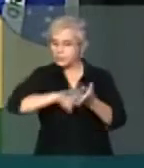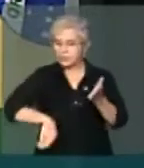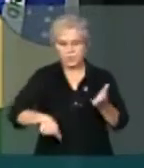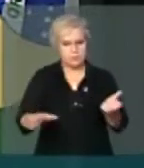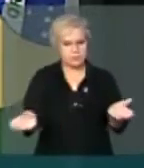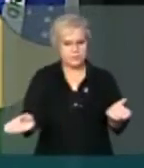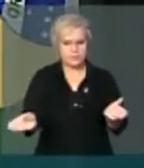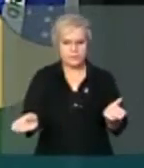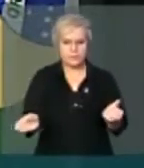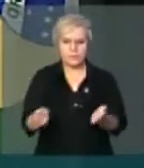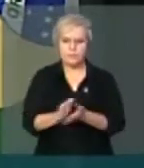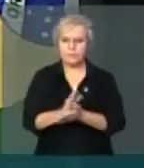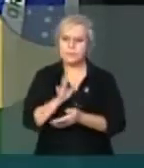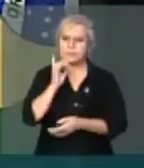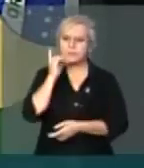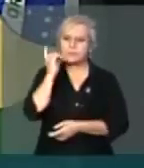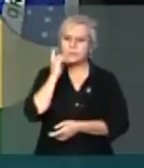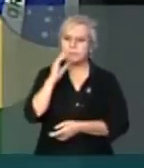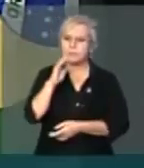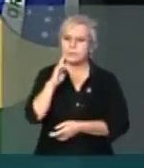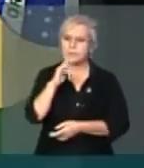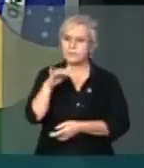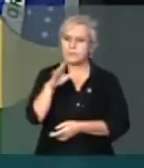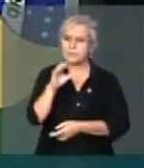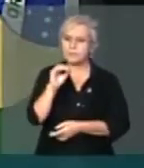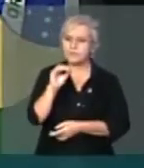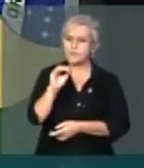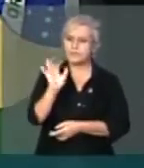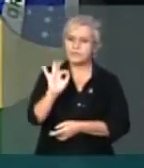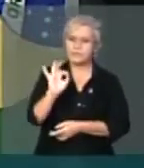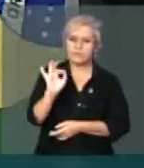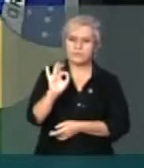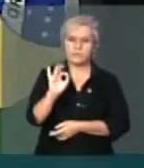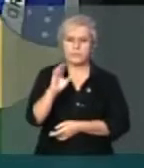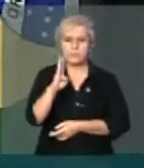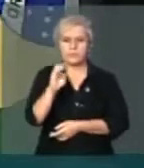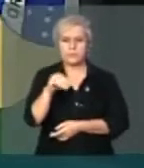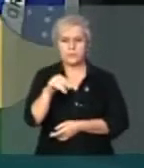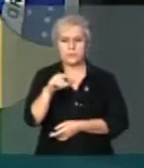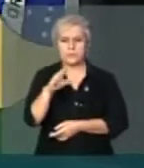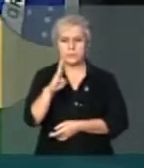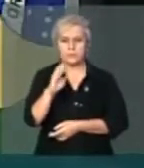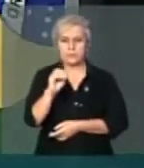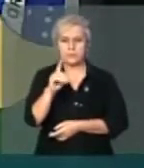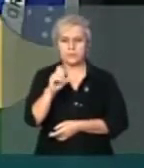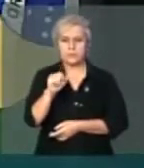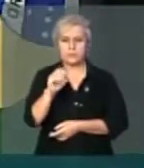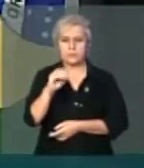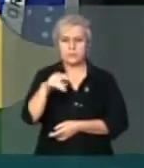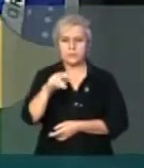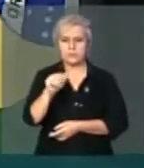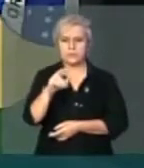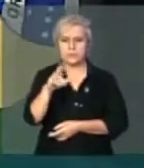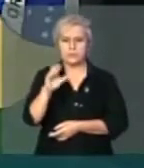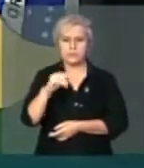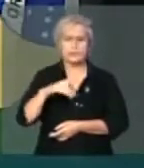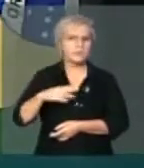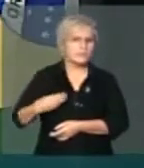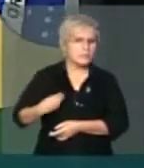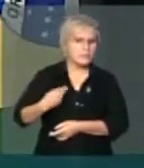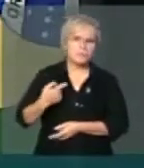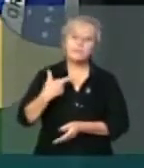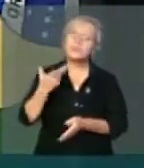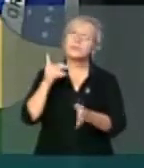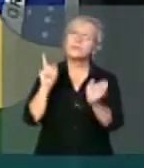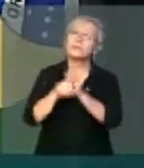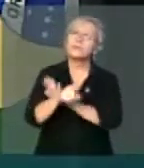Deputado Célio, não está aí mais. Deputado Bolsonaro, Vossa Excelência está no plenário. Eu queria